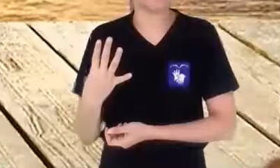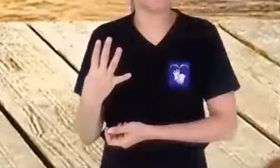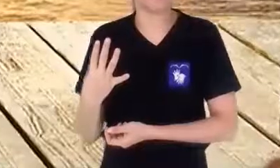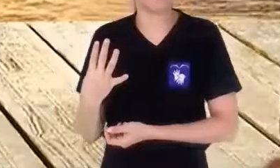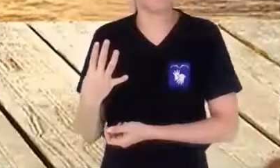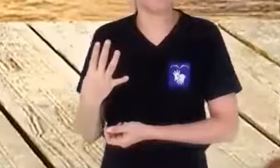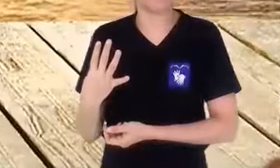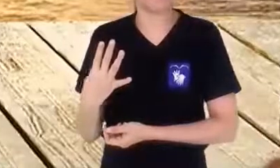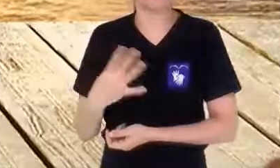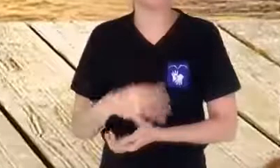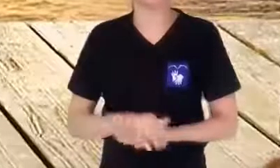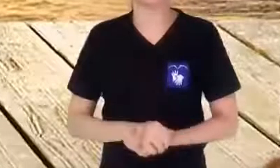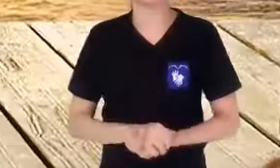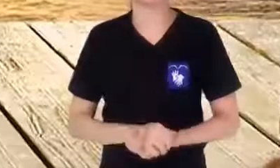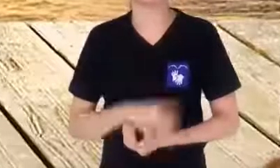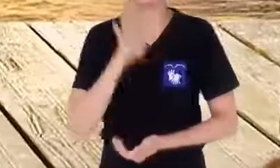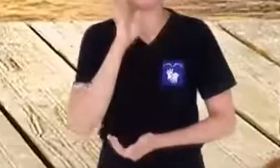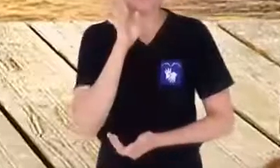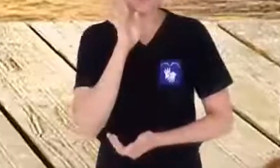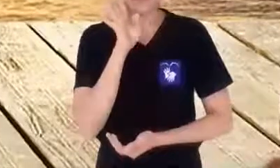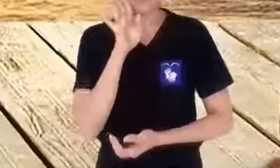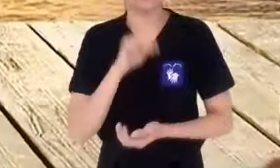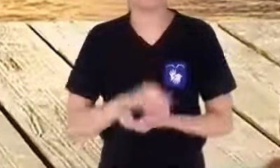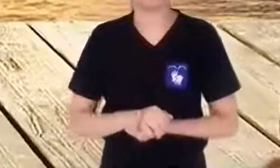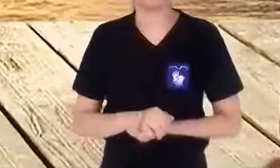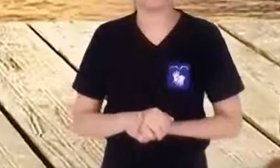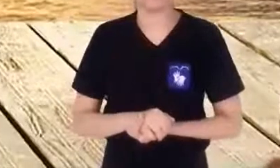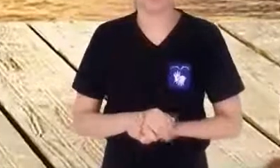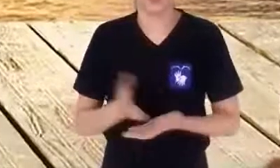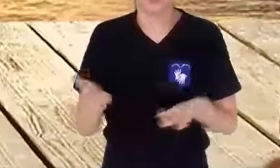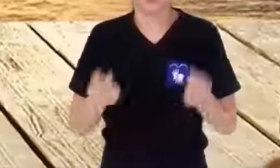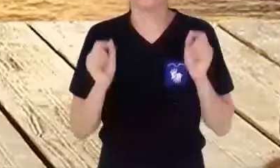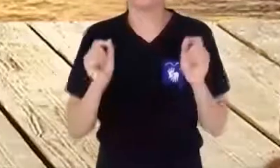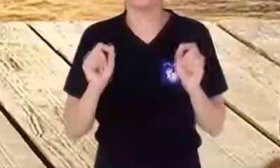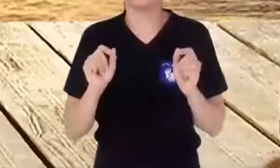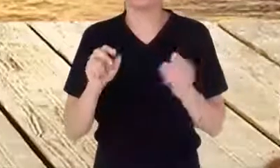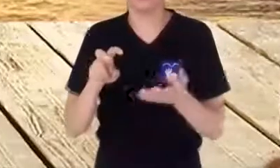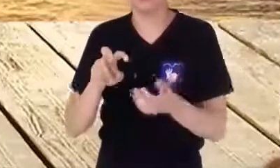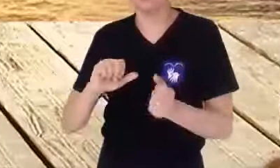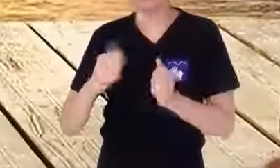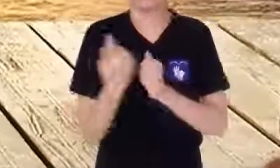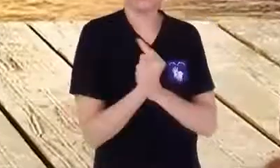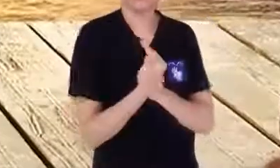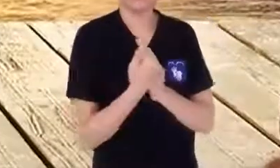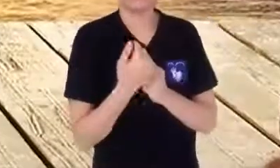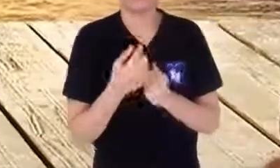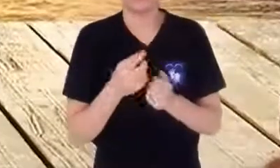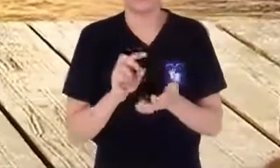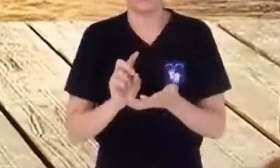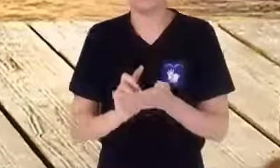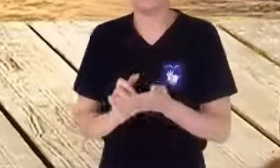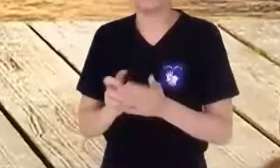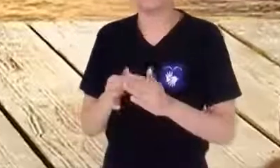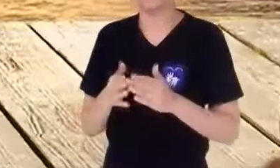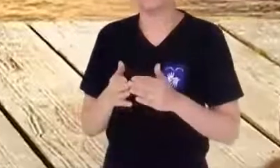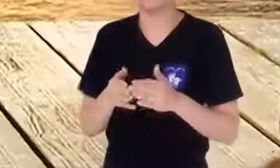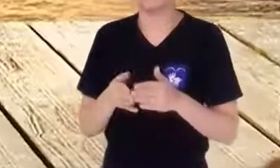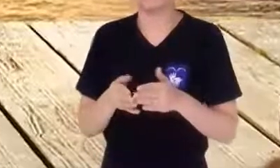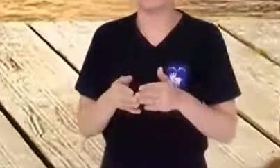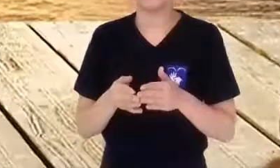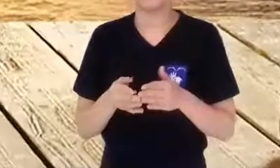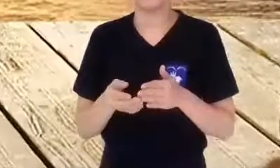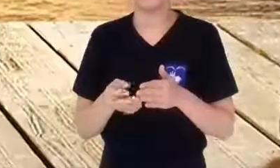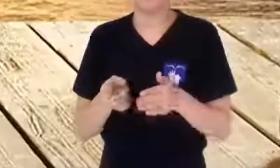1, 2, 3, 4. Muito legal. Ixi. Agora gire o corpo todo para trás. Vamos lá, para a